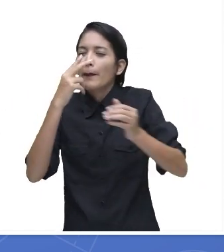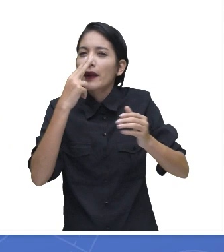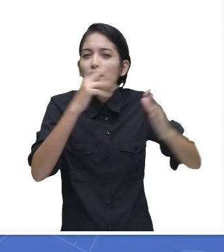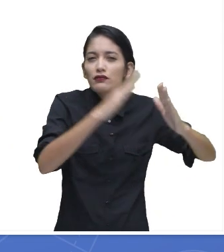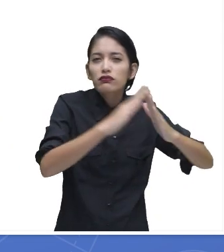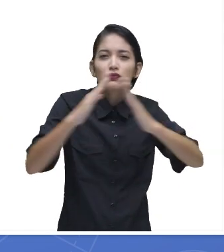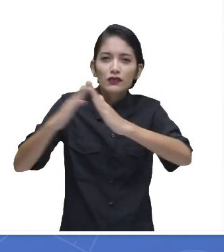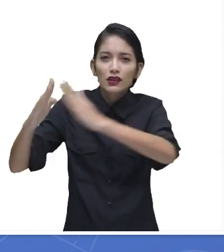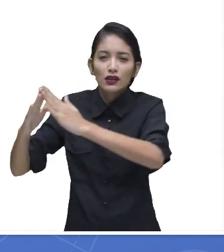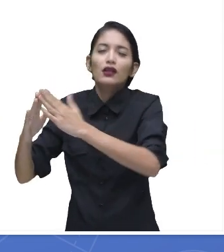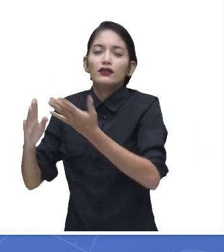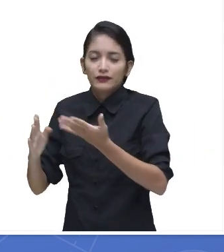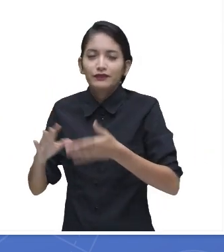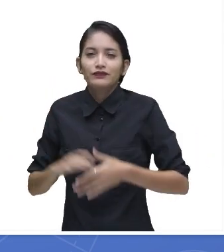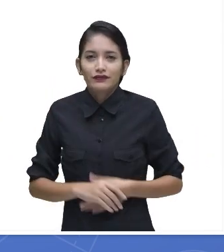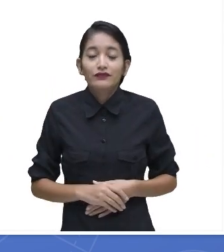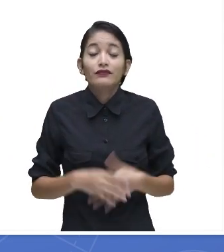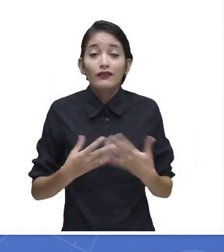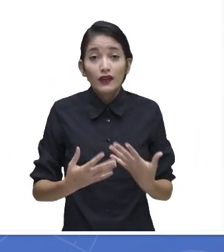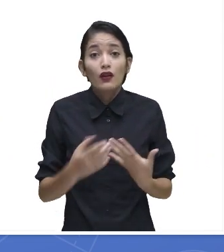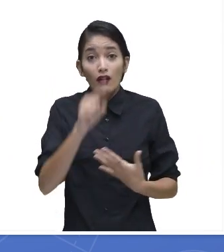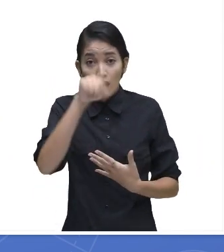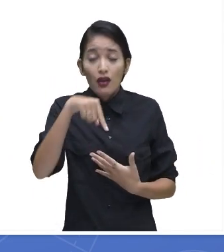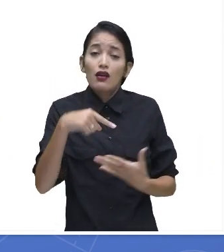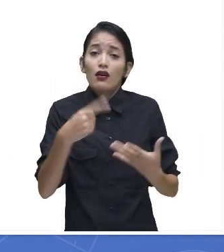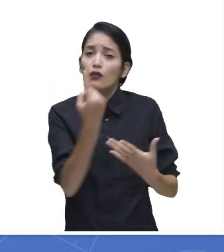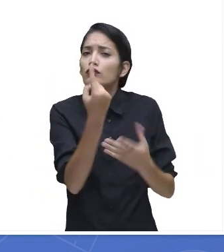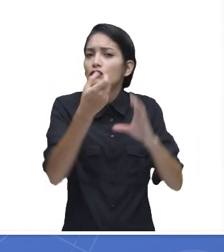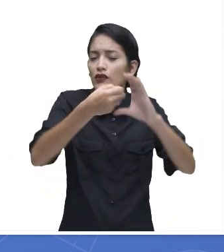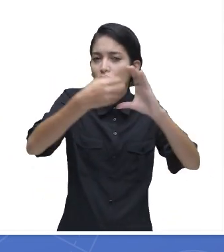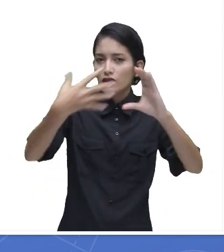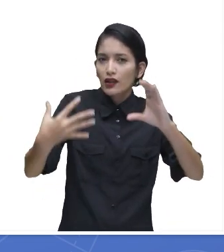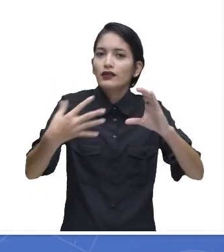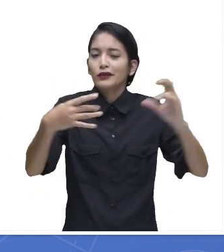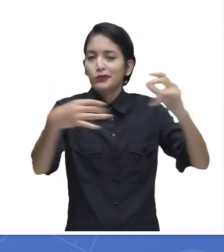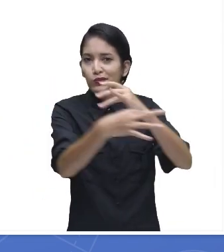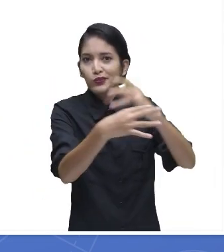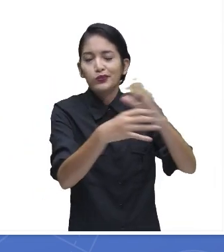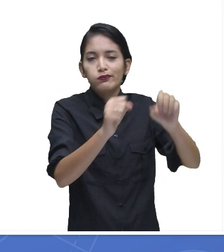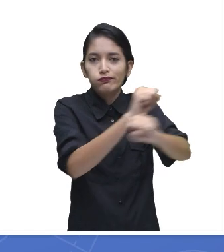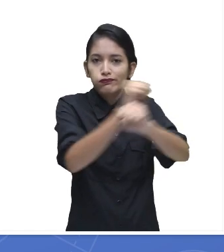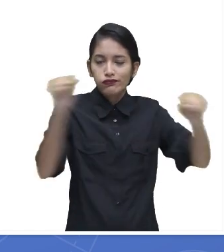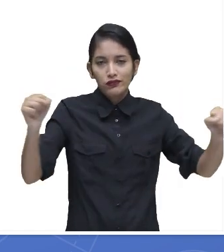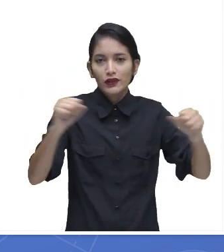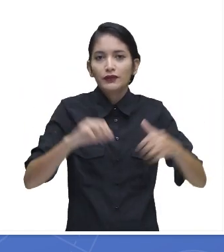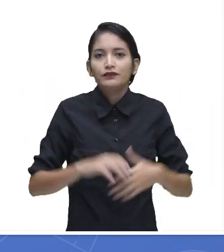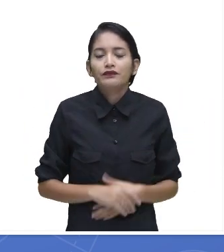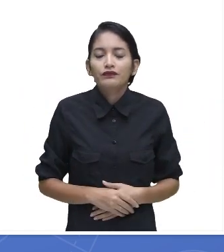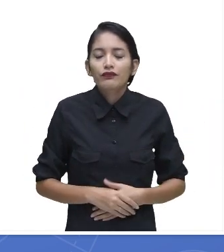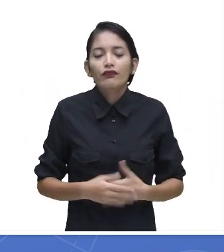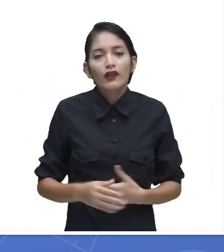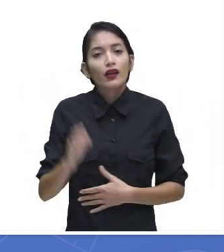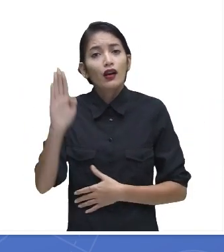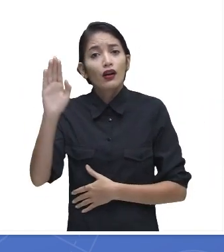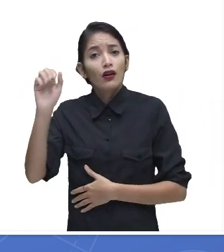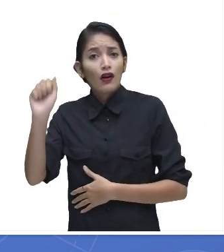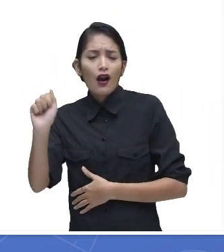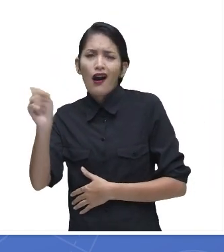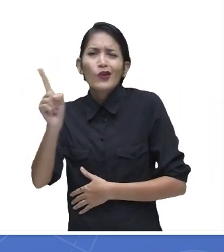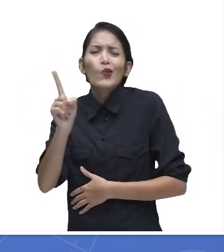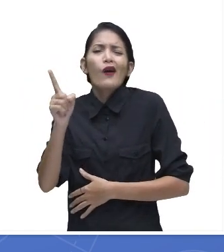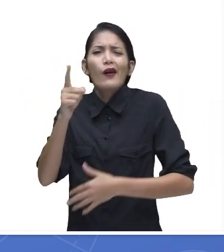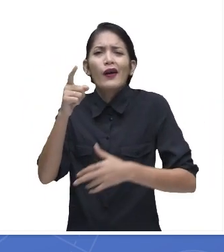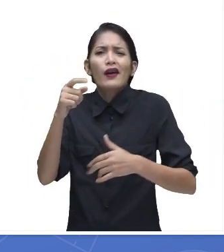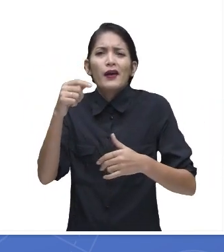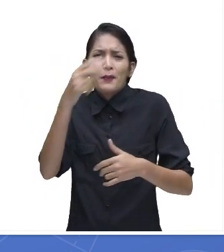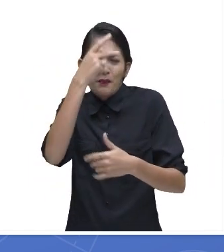né? Então, essa é uma característica das grandes metrópoles, né? A letra A está dizendo que não são aglomerações